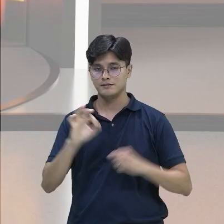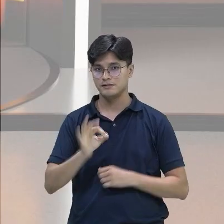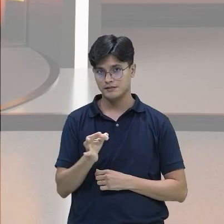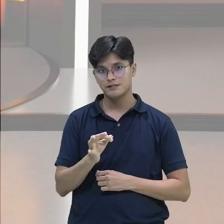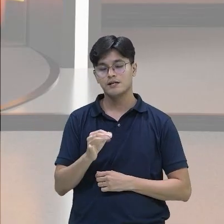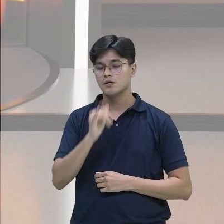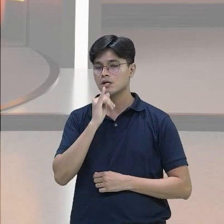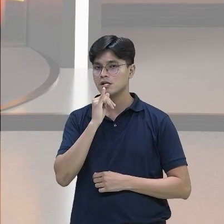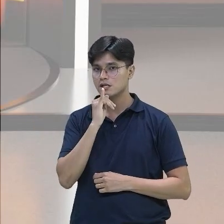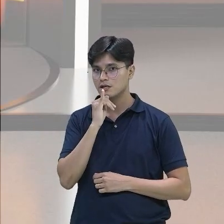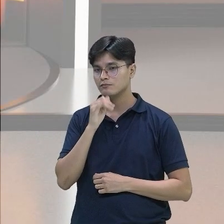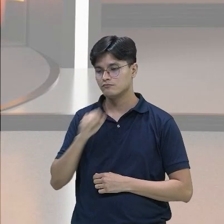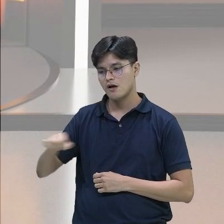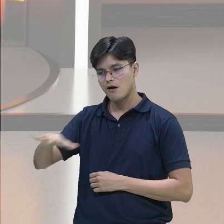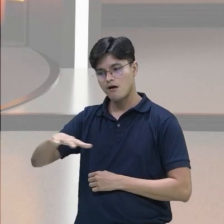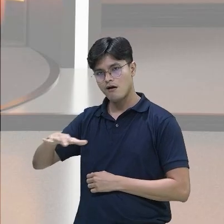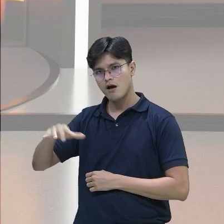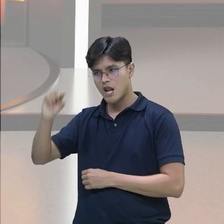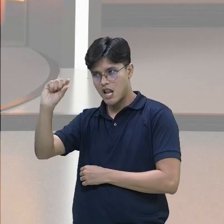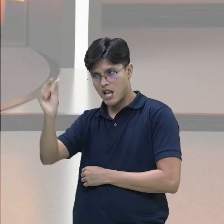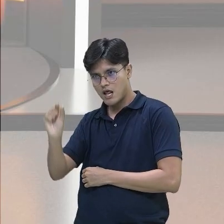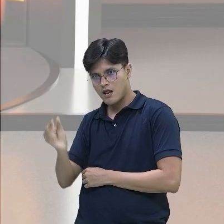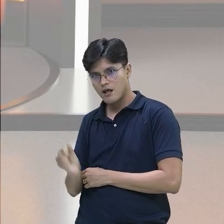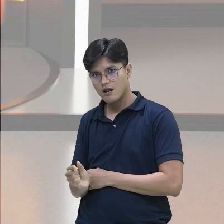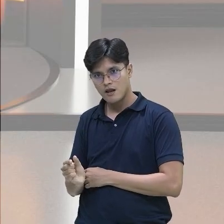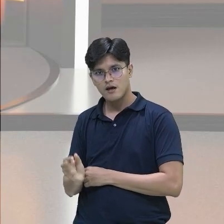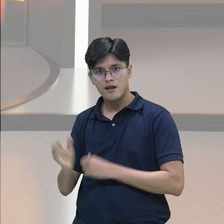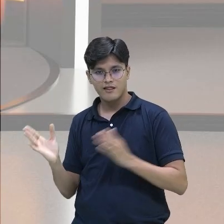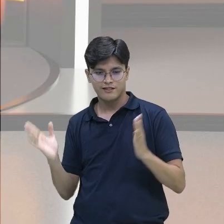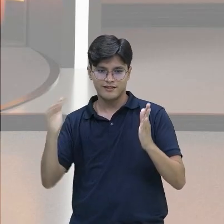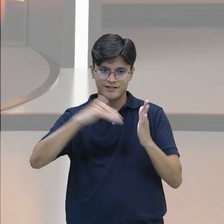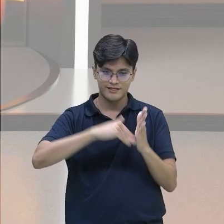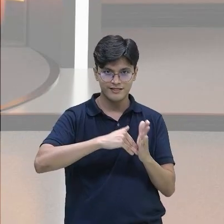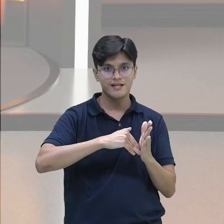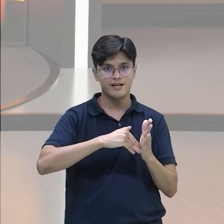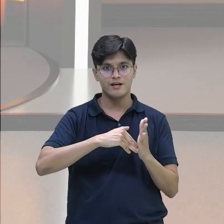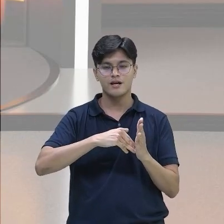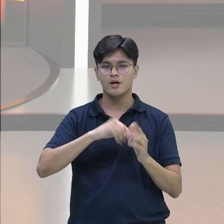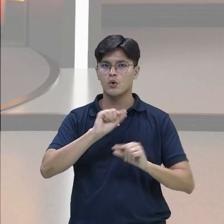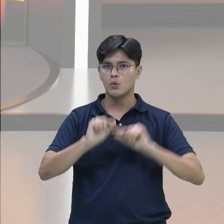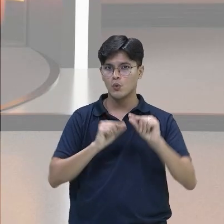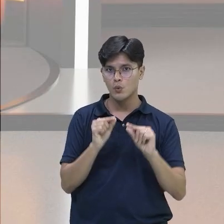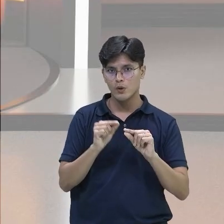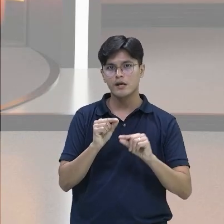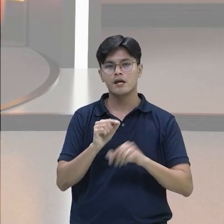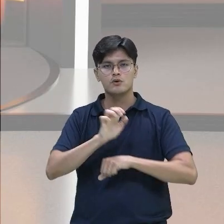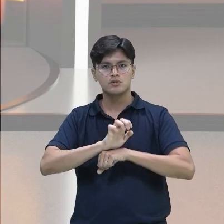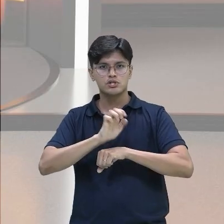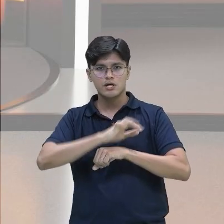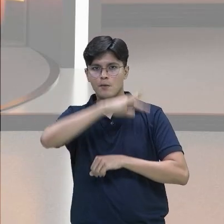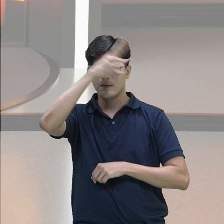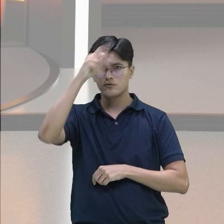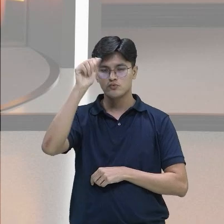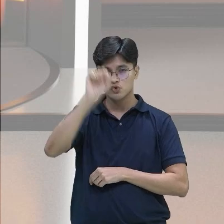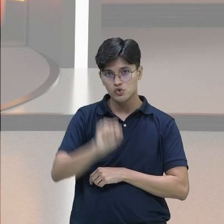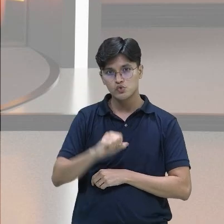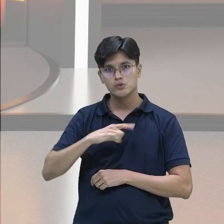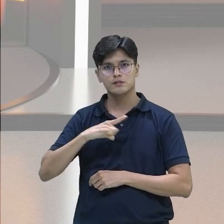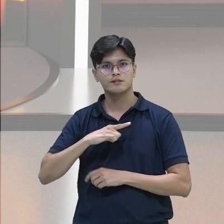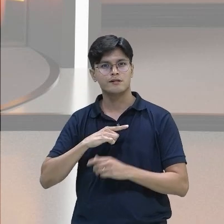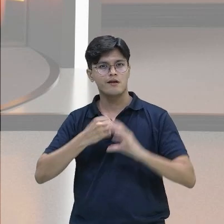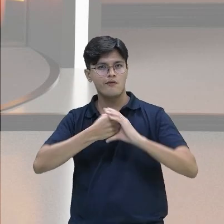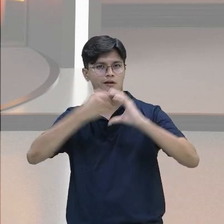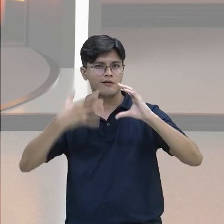litorânea do Brasil, chegando até ali Mato Grosso do Sul, a gente pode observar que vai ter diferentes características,